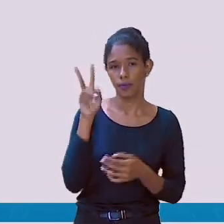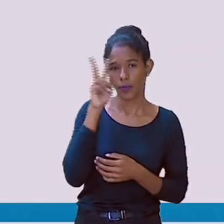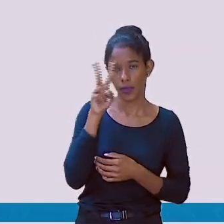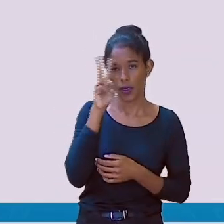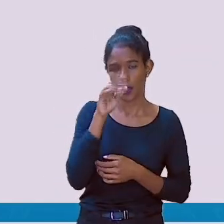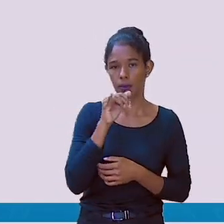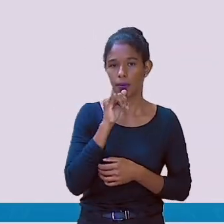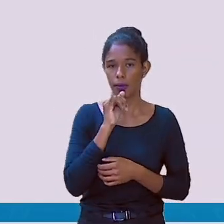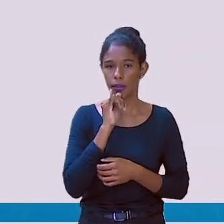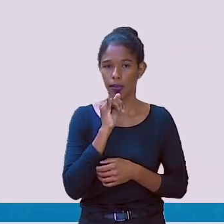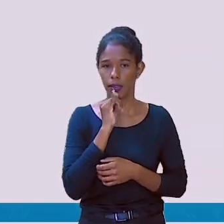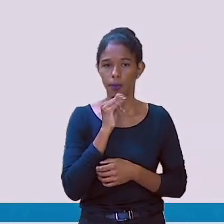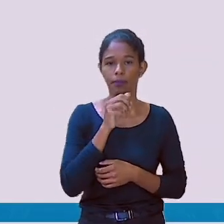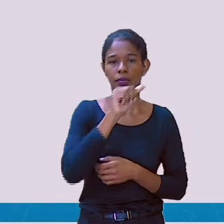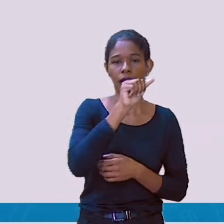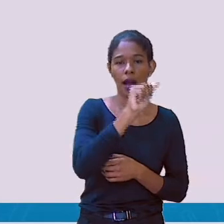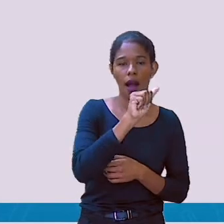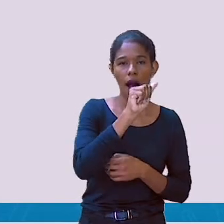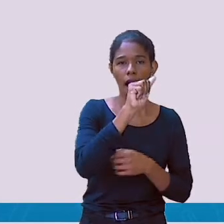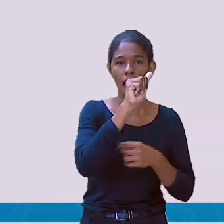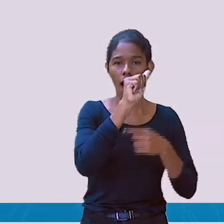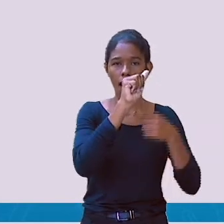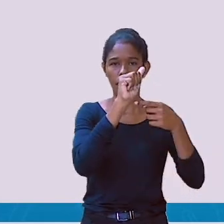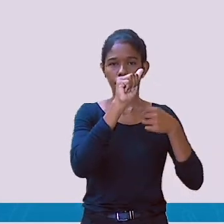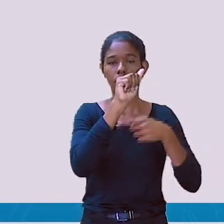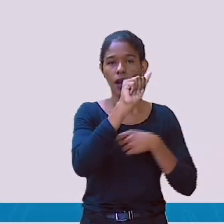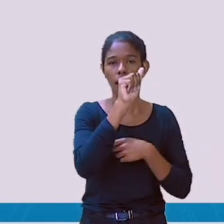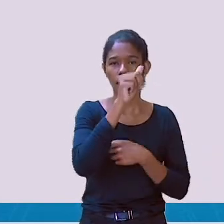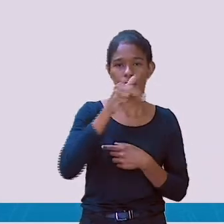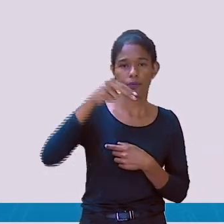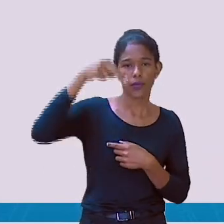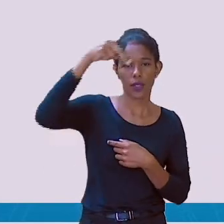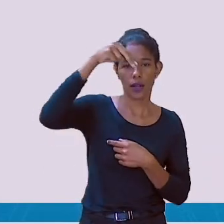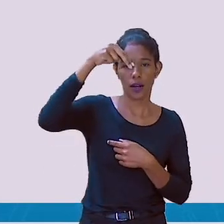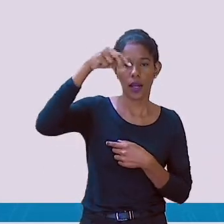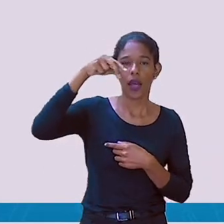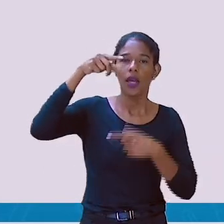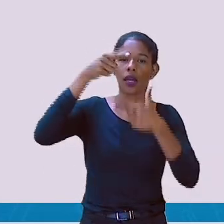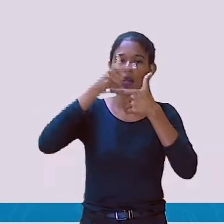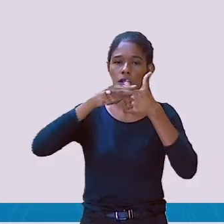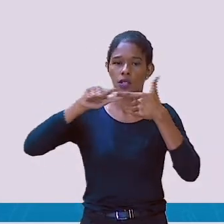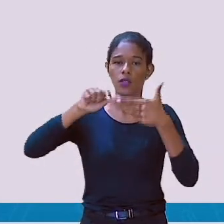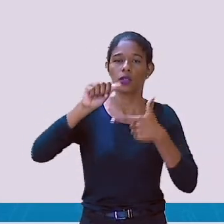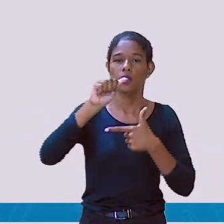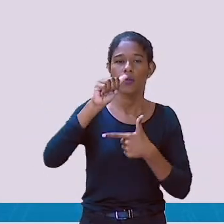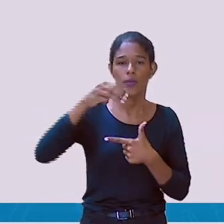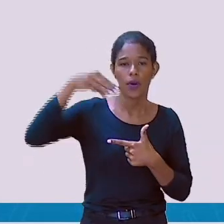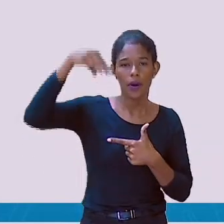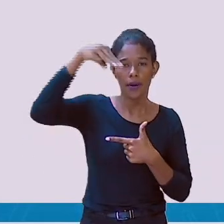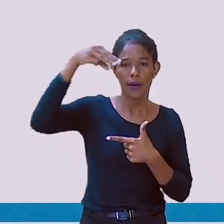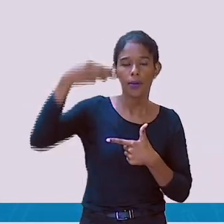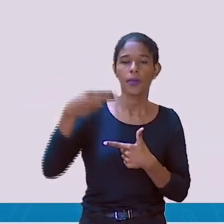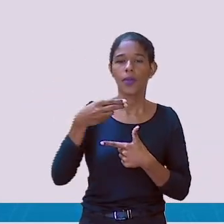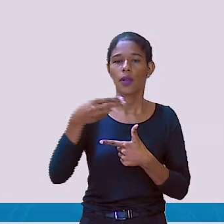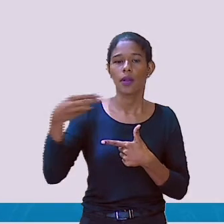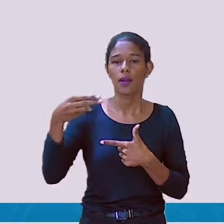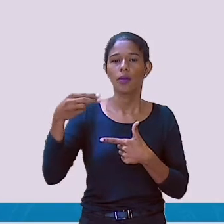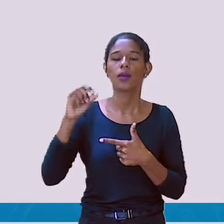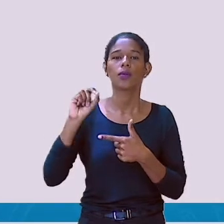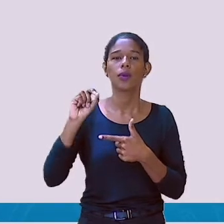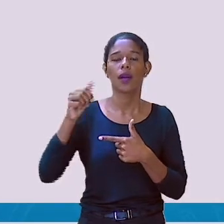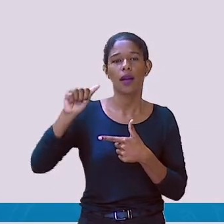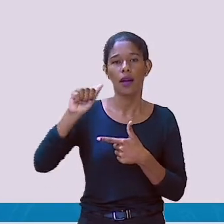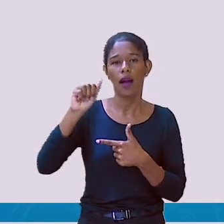N dividido por A elevado a M, nós conservamos a base ou resolvemos se for numérica